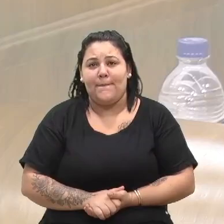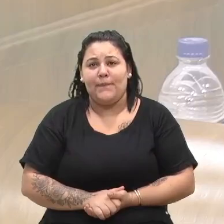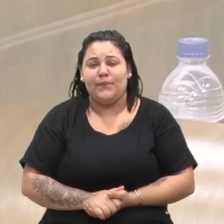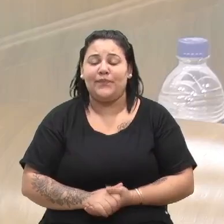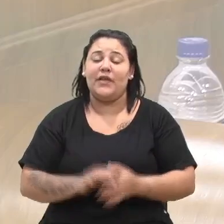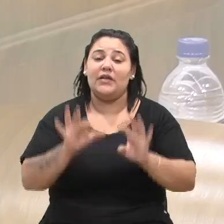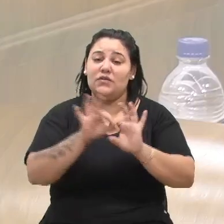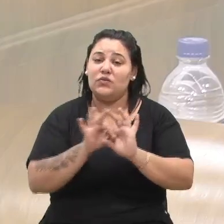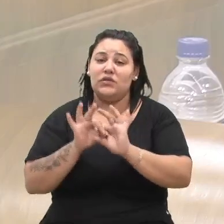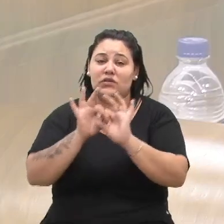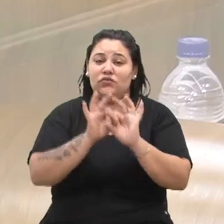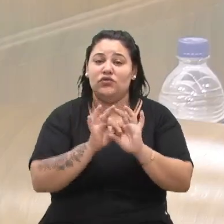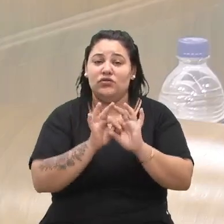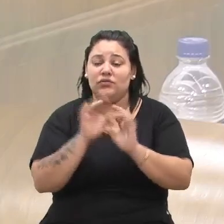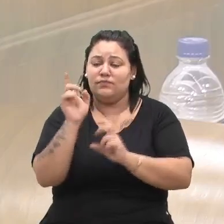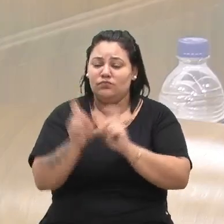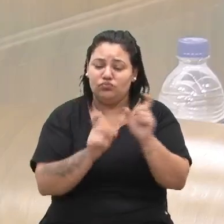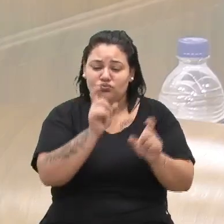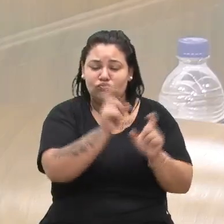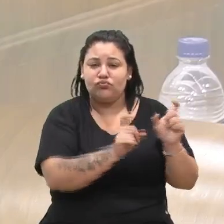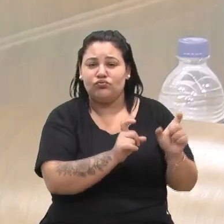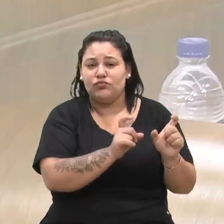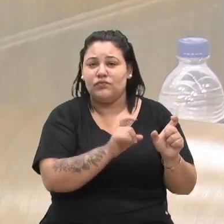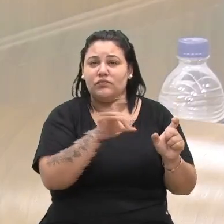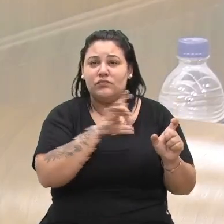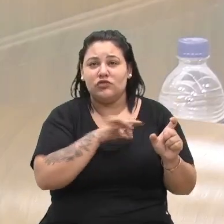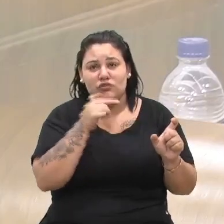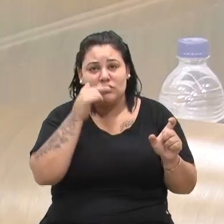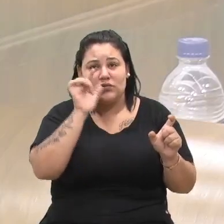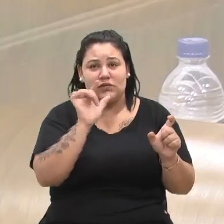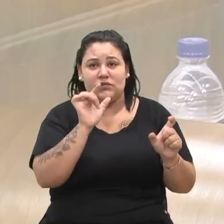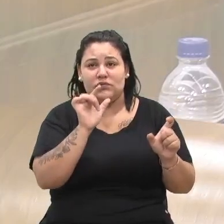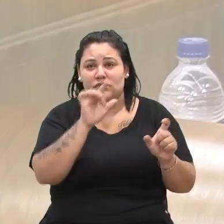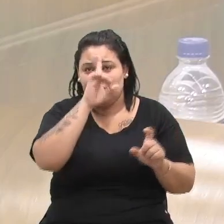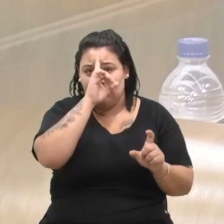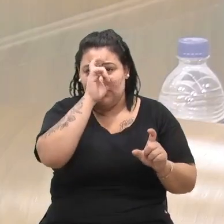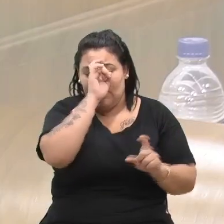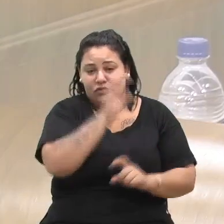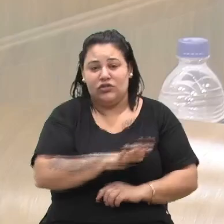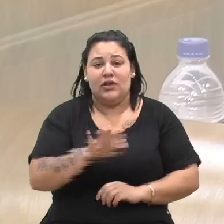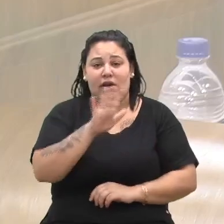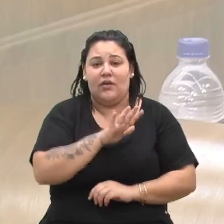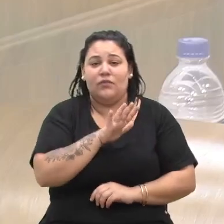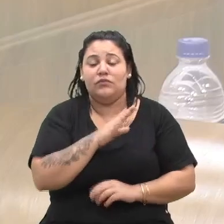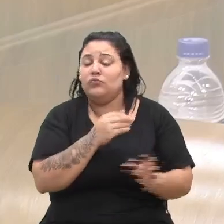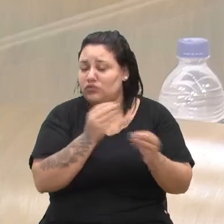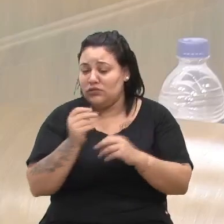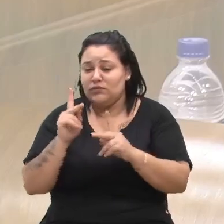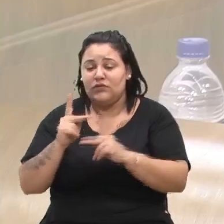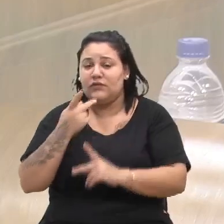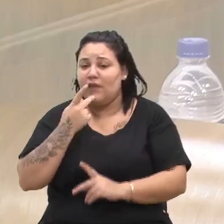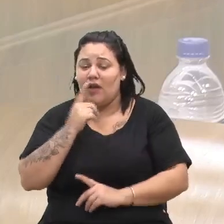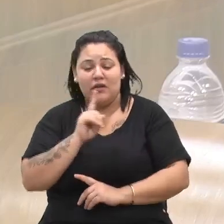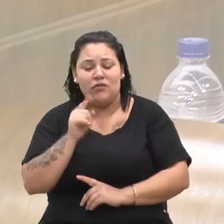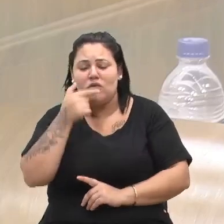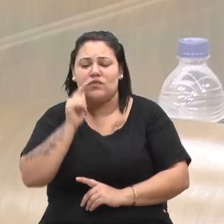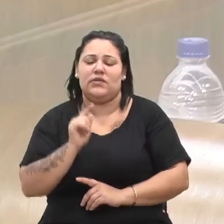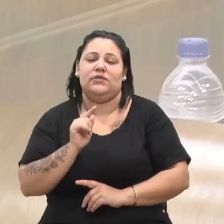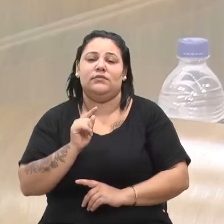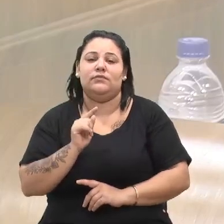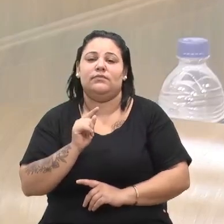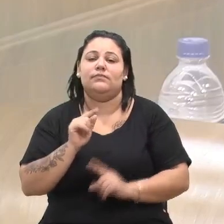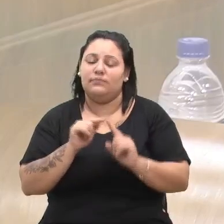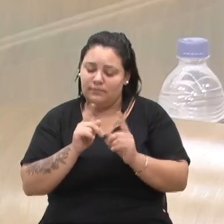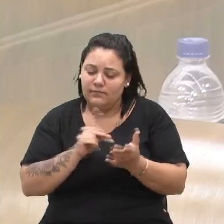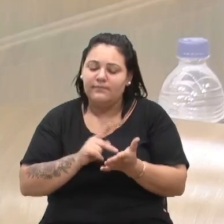muitas forças deu certo com o Hospital Geral, quando muitos diziam que não iria acontecer, e aconteceu. Então, é